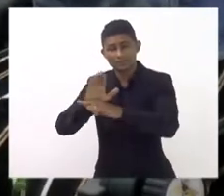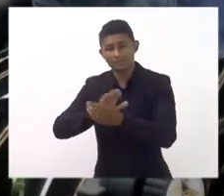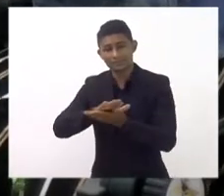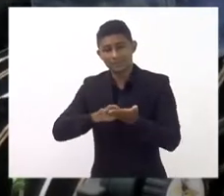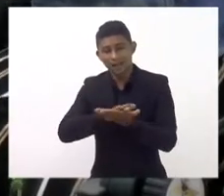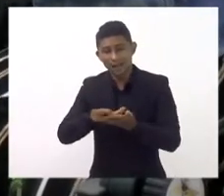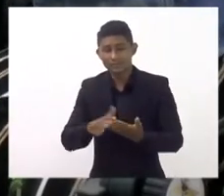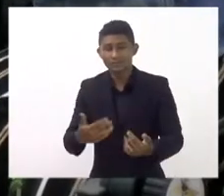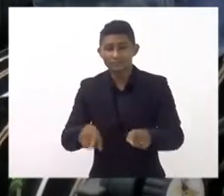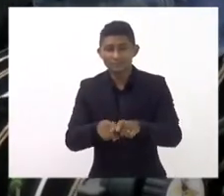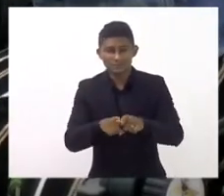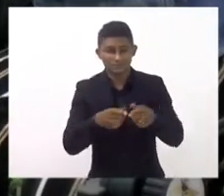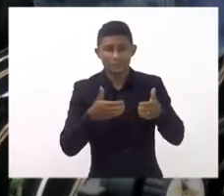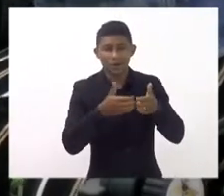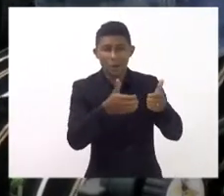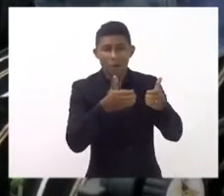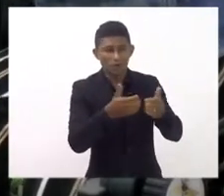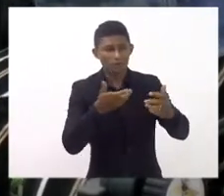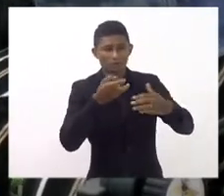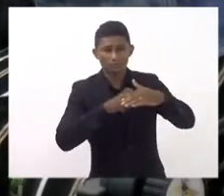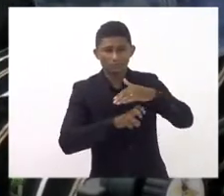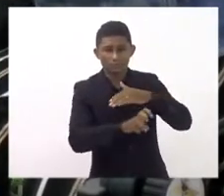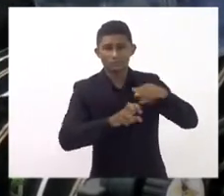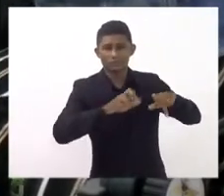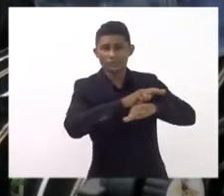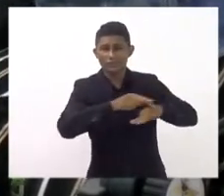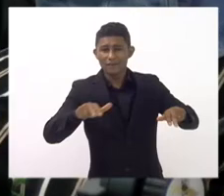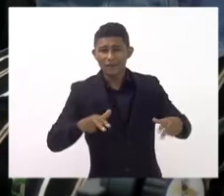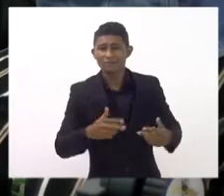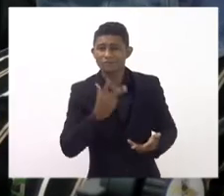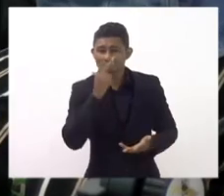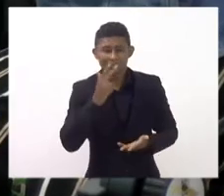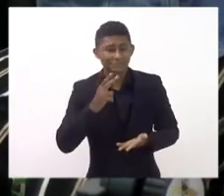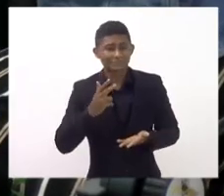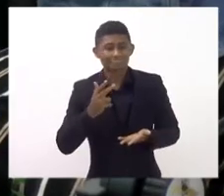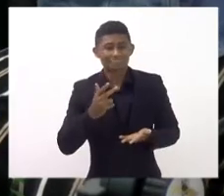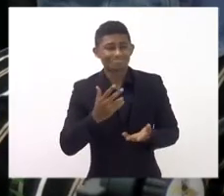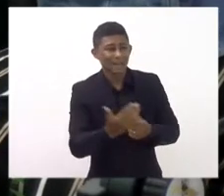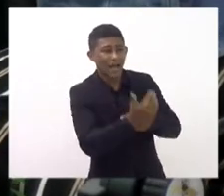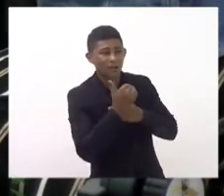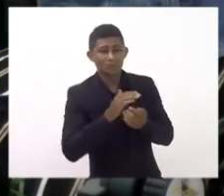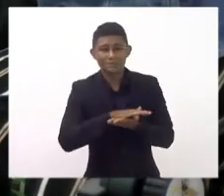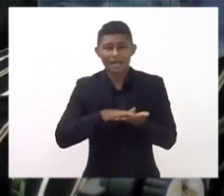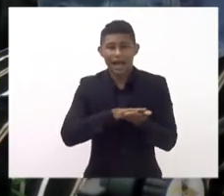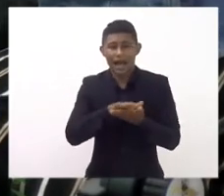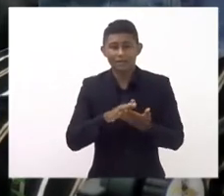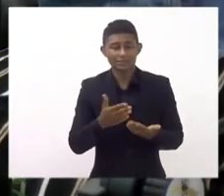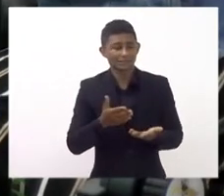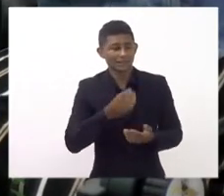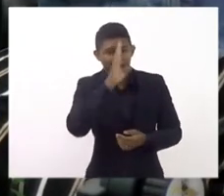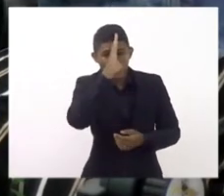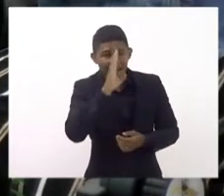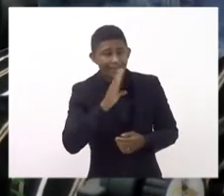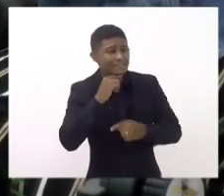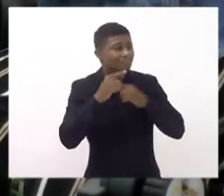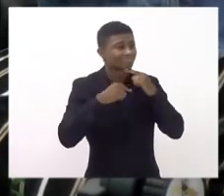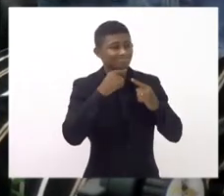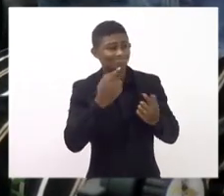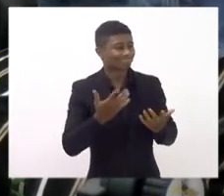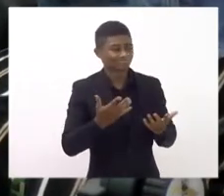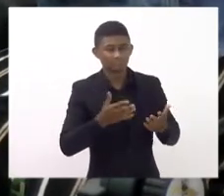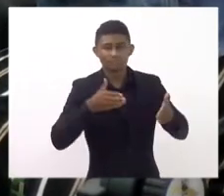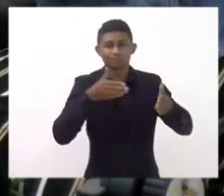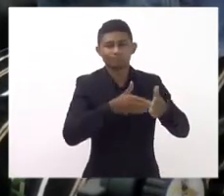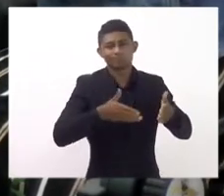o transporte que é ignorado. É a falta de acesso. É a ausência de transporte público gratuito para os meus estudantes.